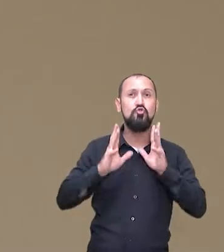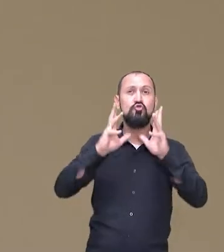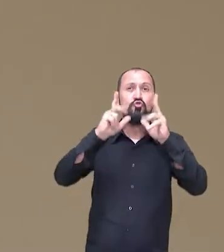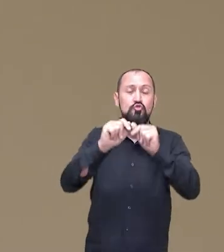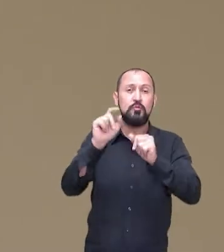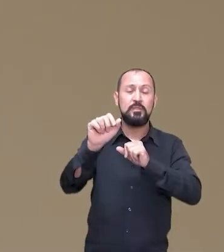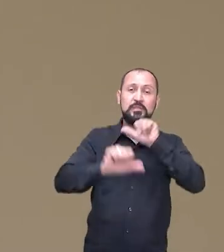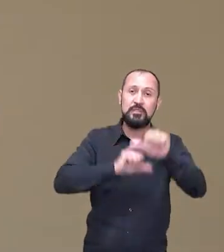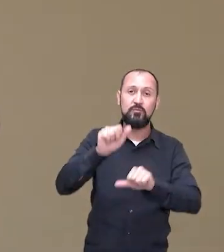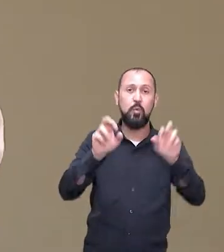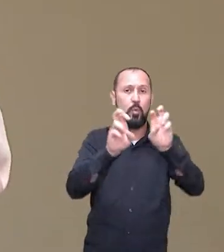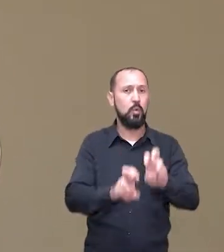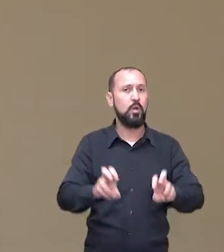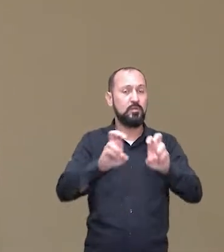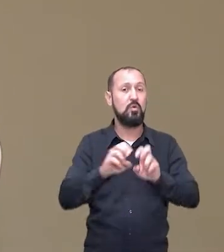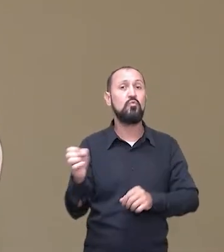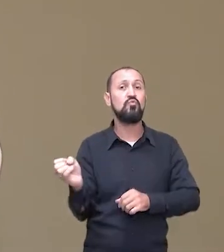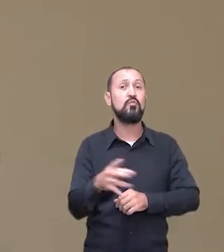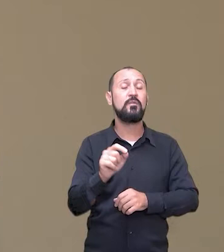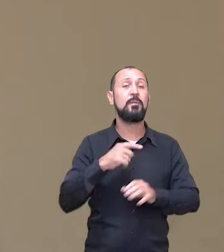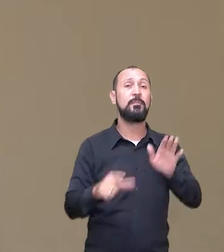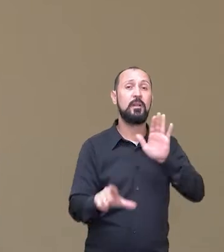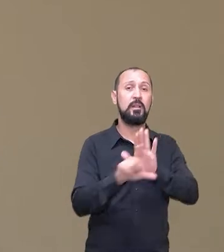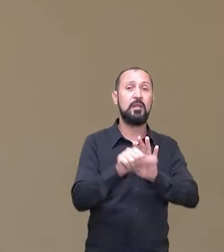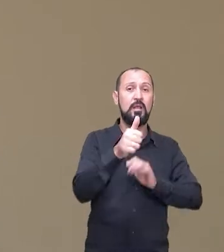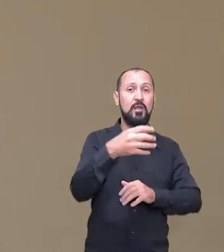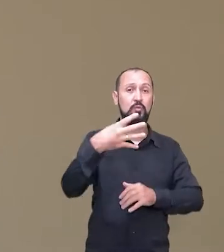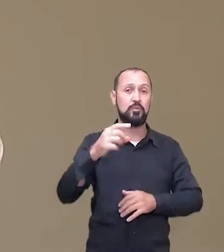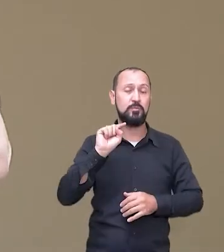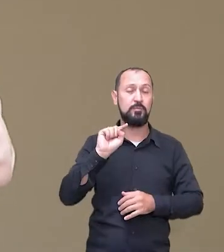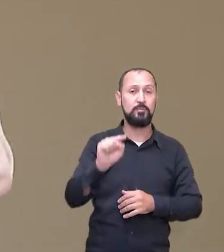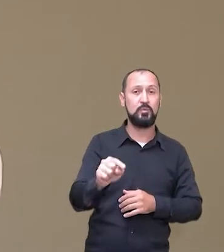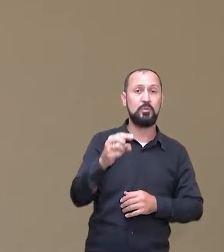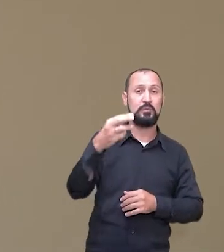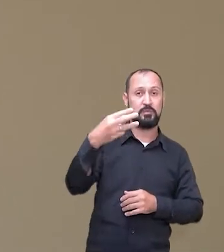se digitalizar? Essa é uma novidade trazida pela Lei nº